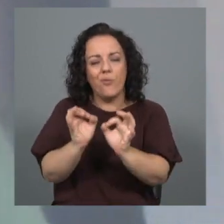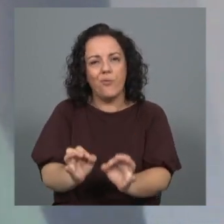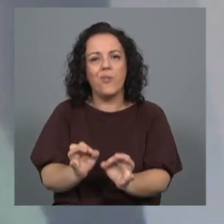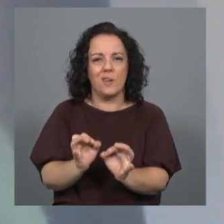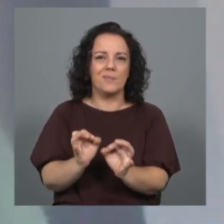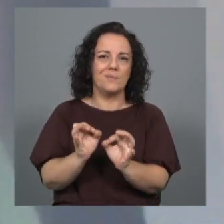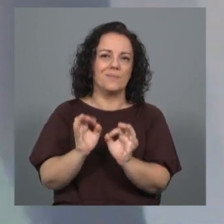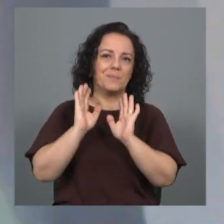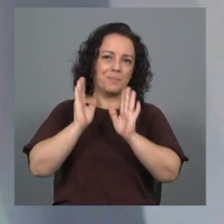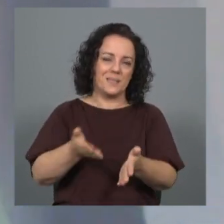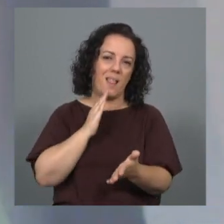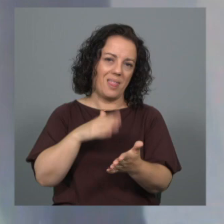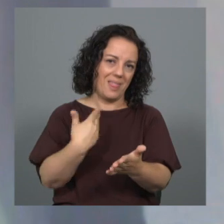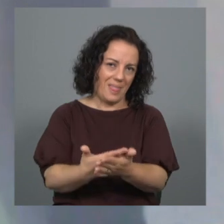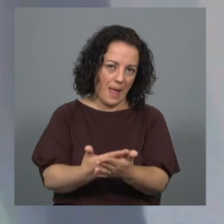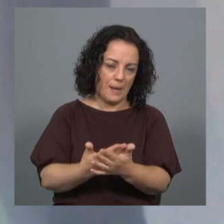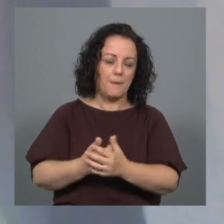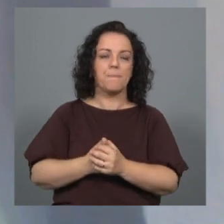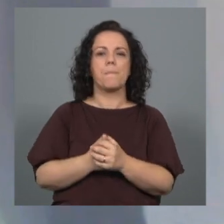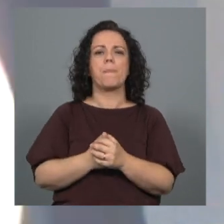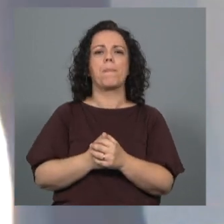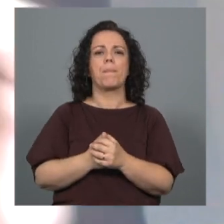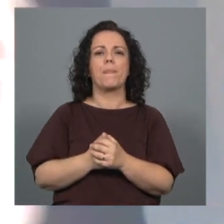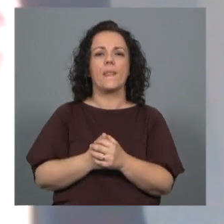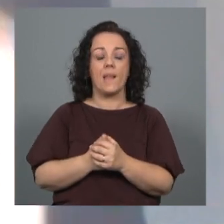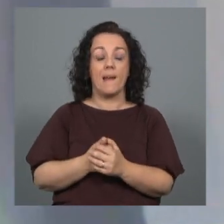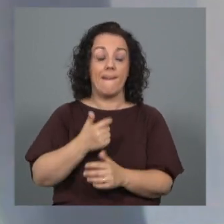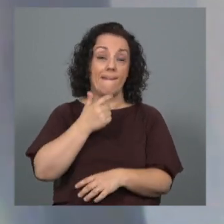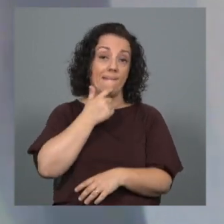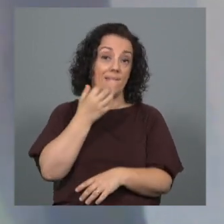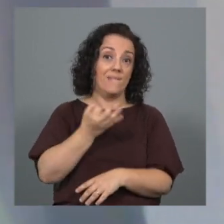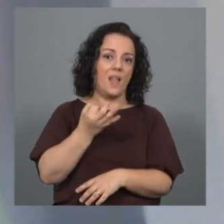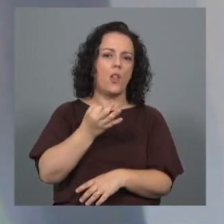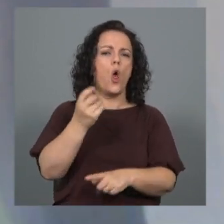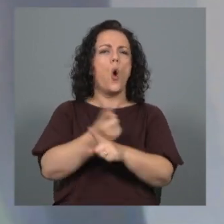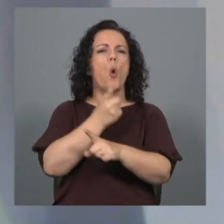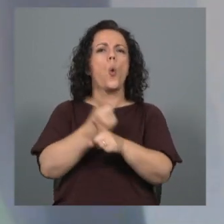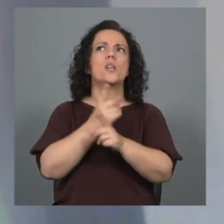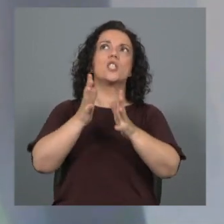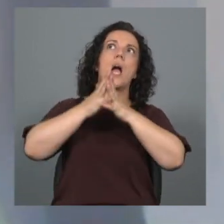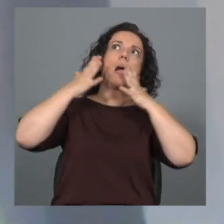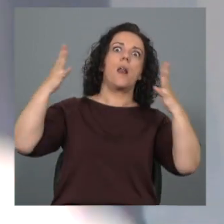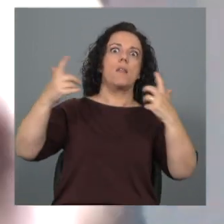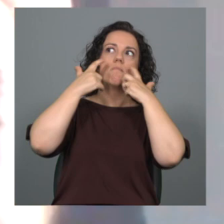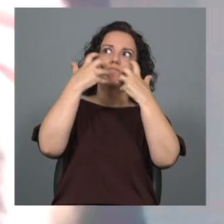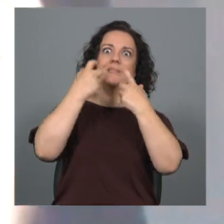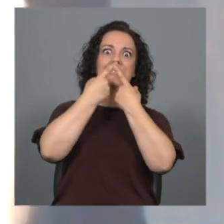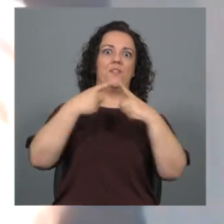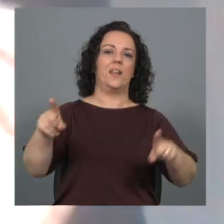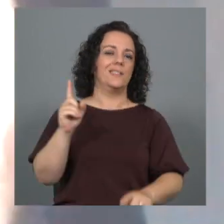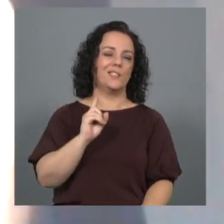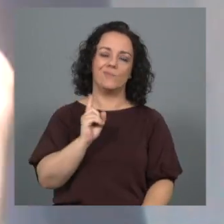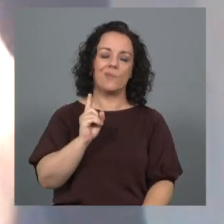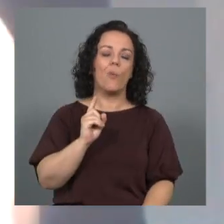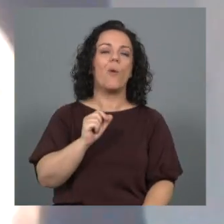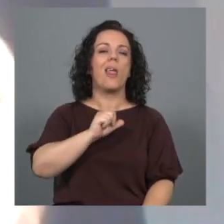seja transposto. De facto, não é nas grandes coisas que se vê as diferenças, é sempre nas pequenas